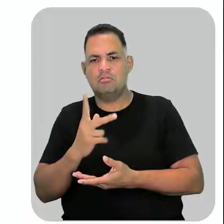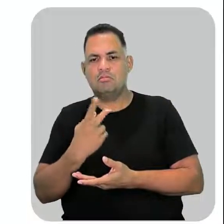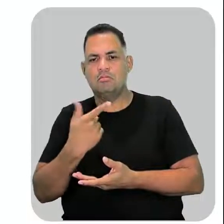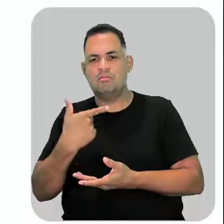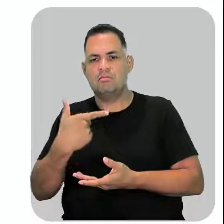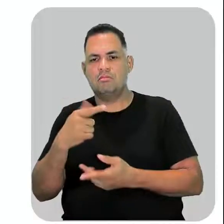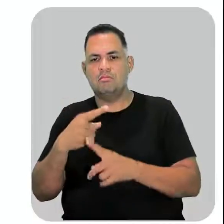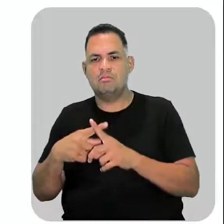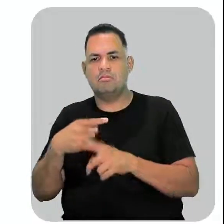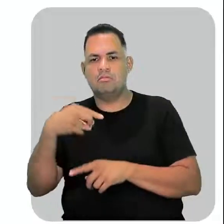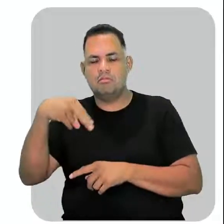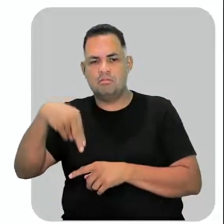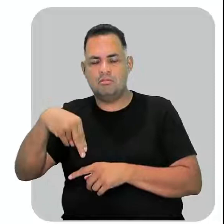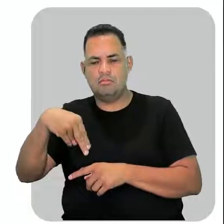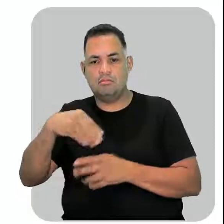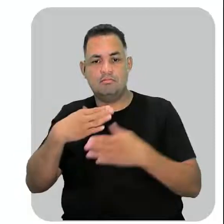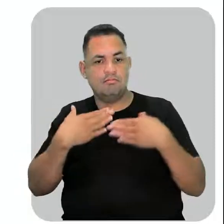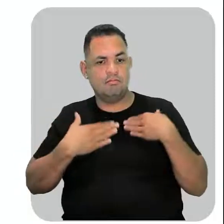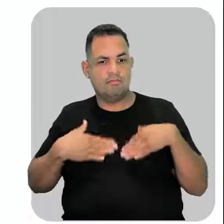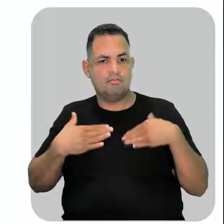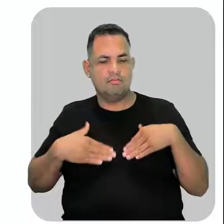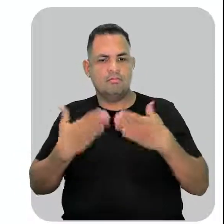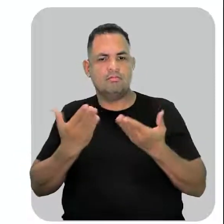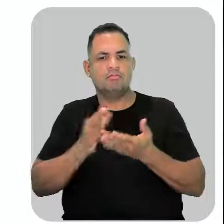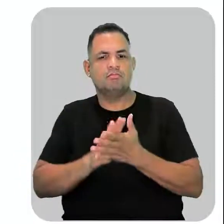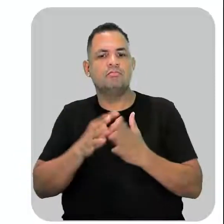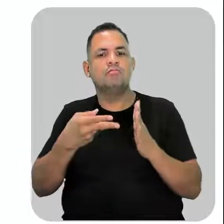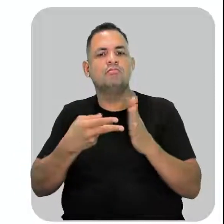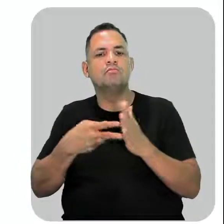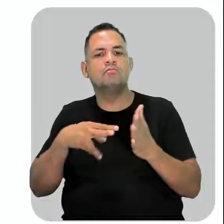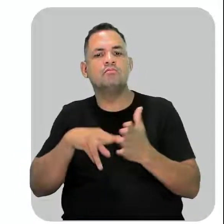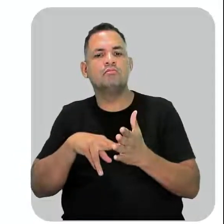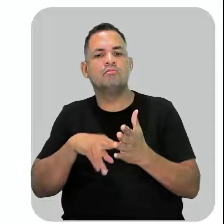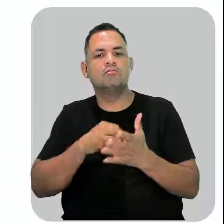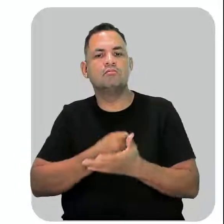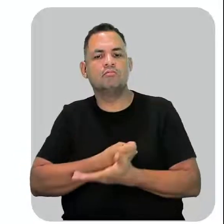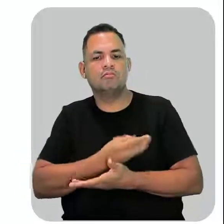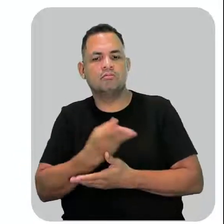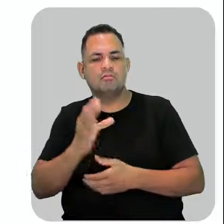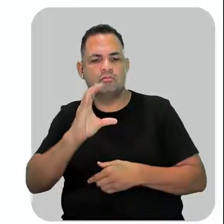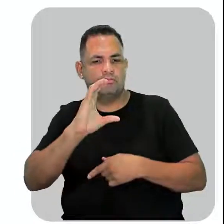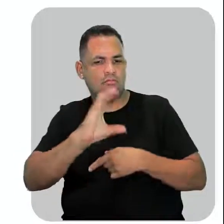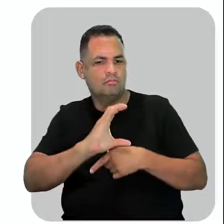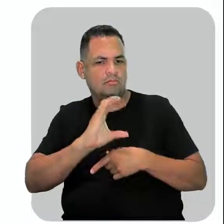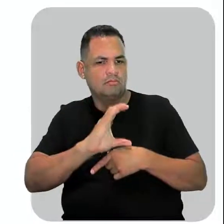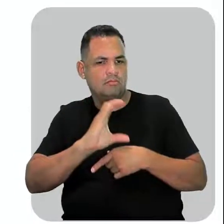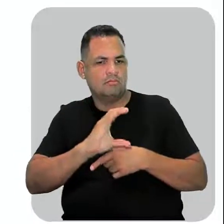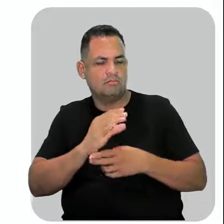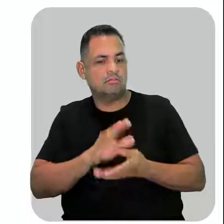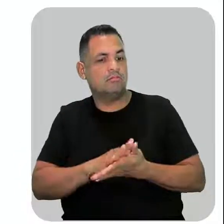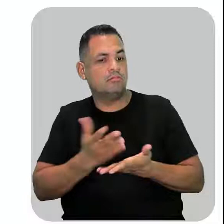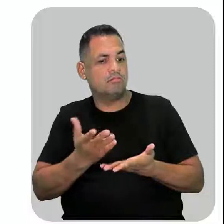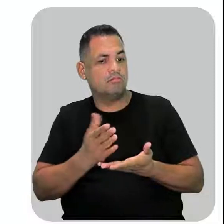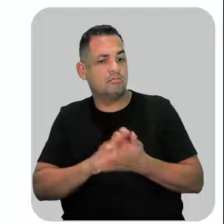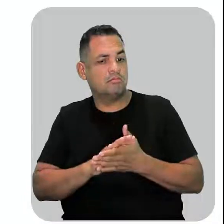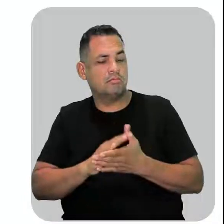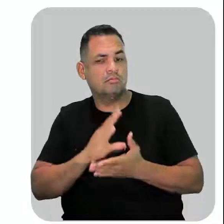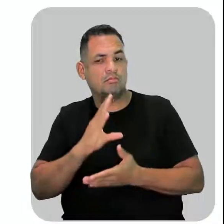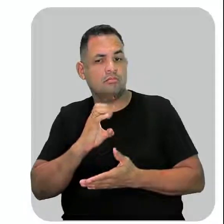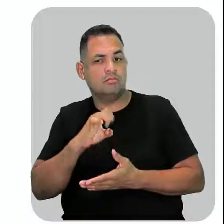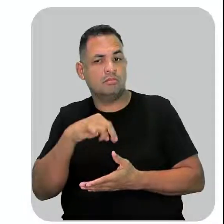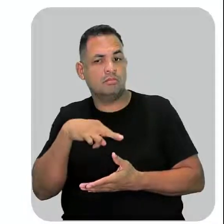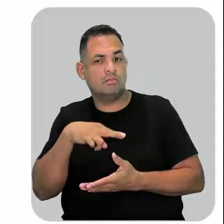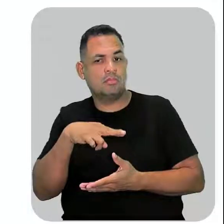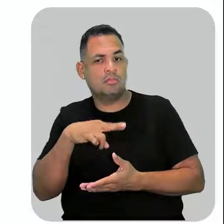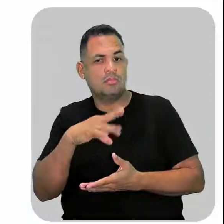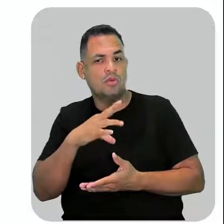CnH 2 vezes N. Tranquilo? Então, isso significa que a quantidade de carbonos que ele está dizendo que o cicloalcano